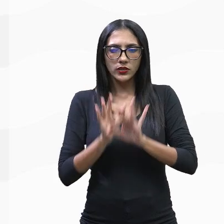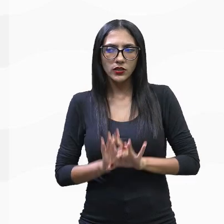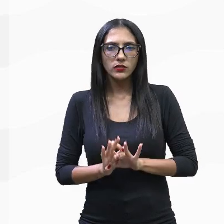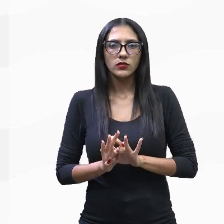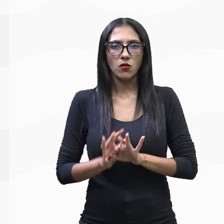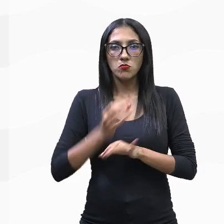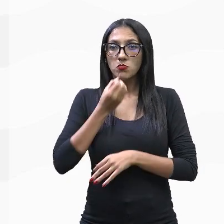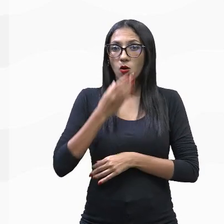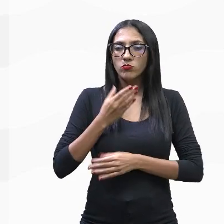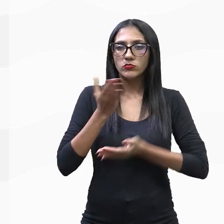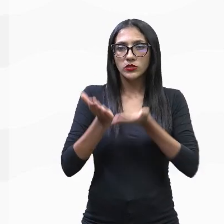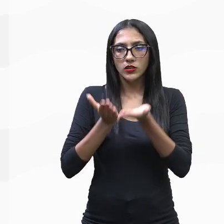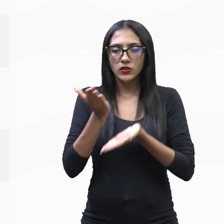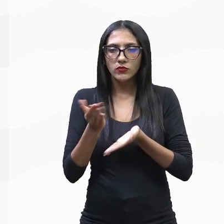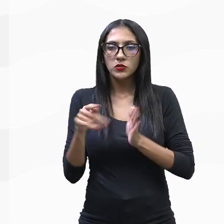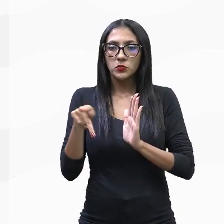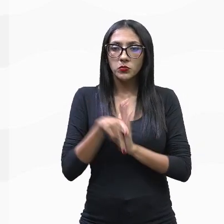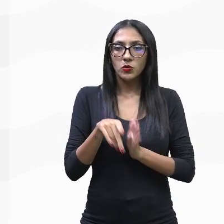eficiente dos serviços